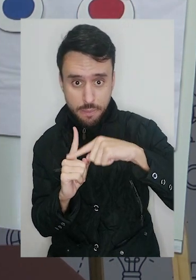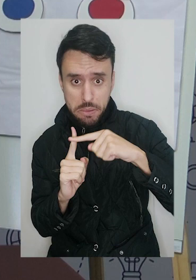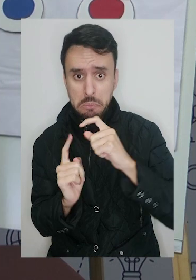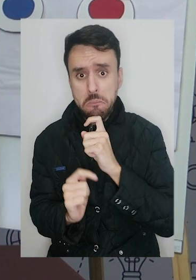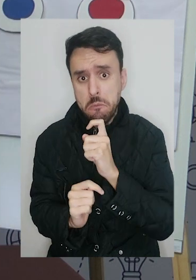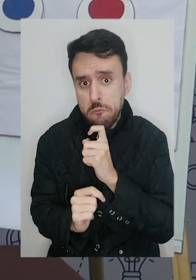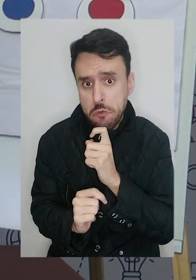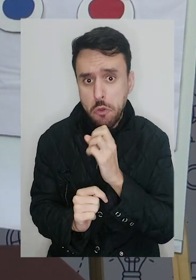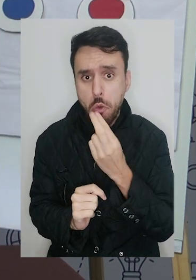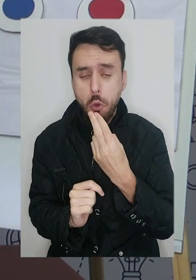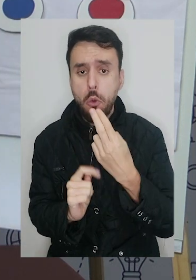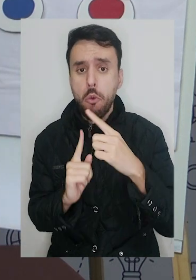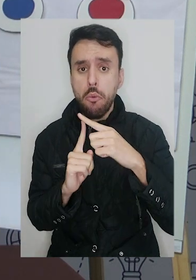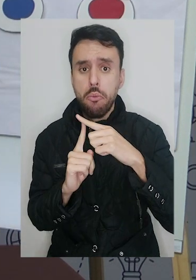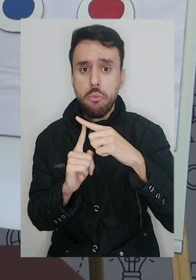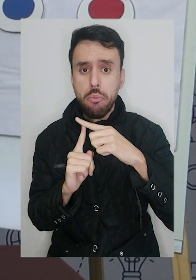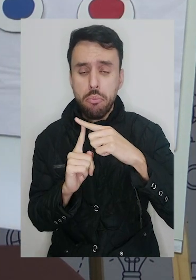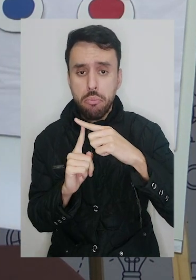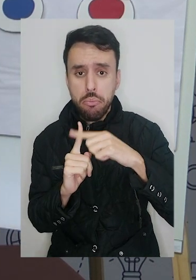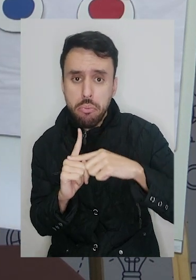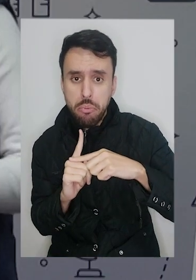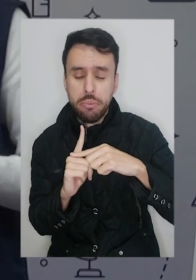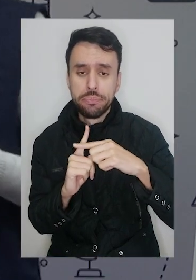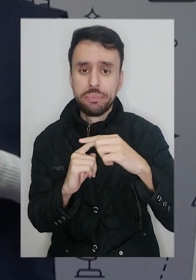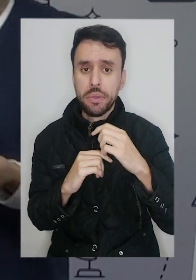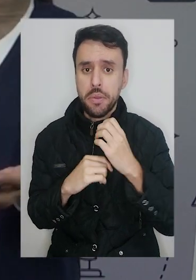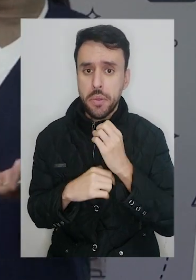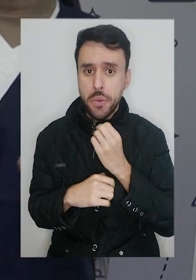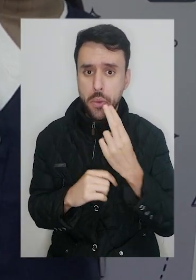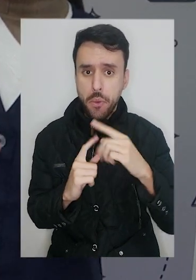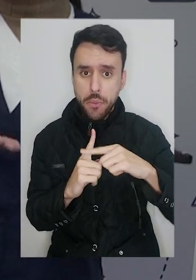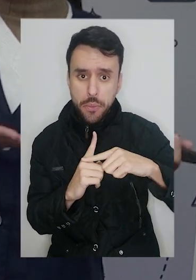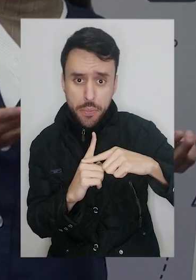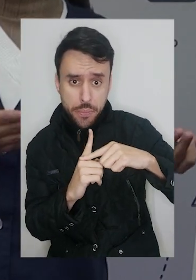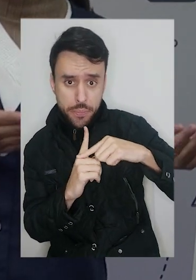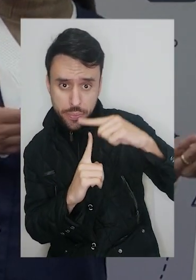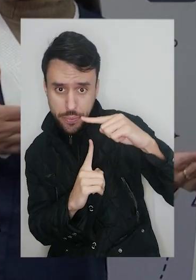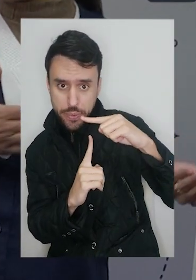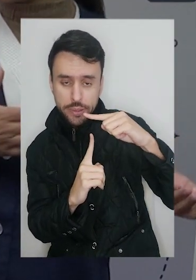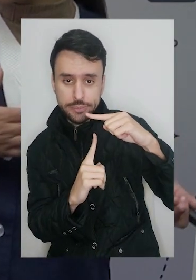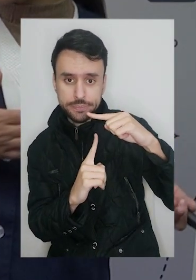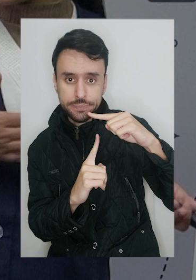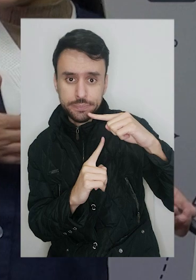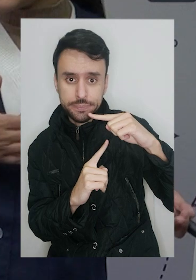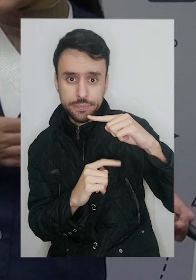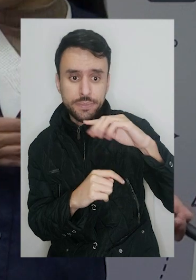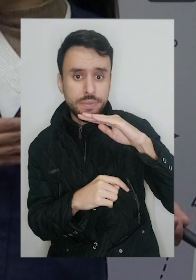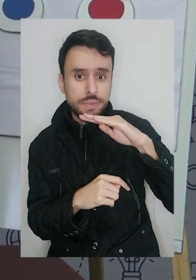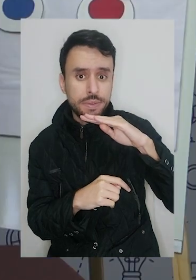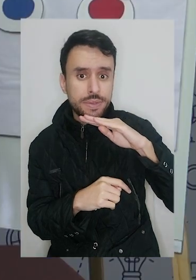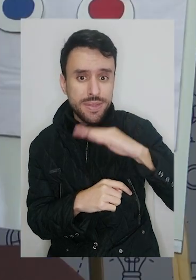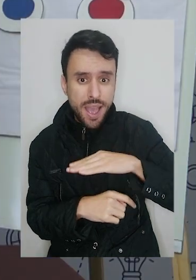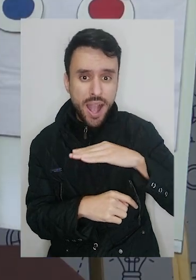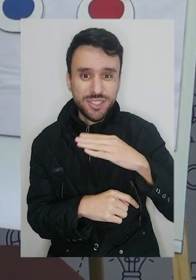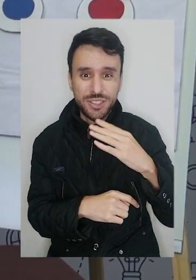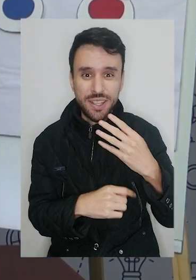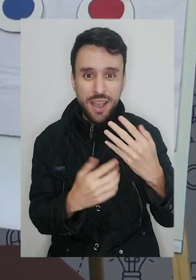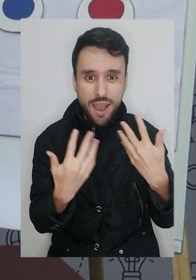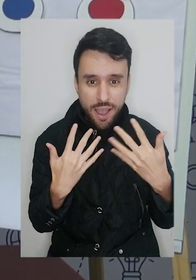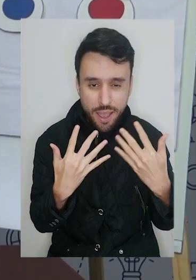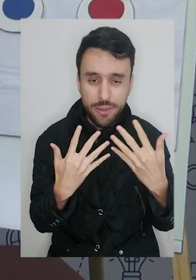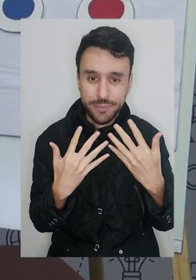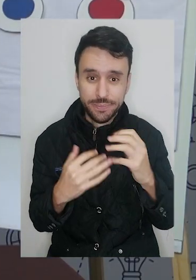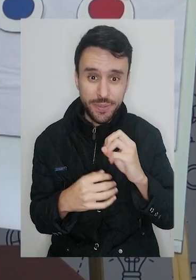mais fria, ou se ela vai caindo durante o dia, ou se ela vai subir, que no caso ela vai esquentar. E